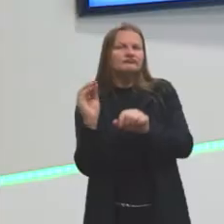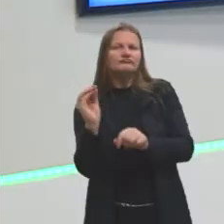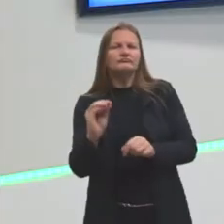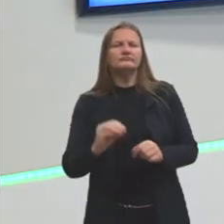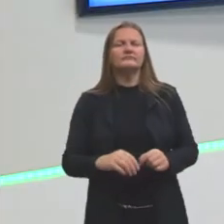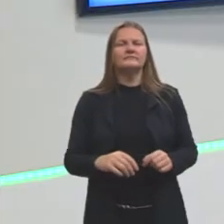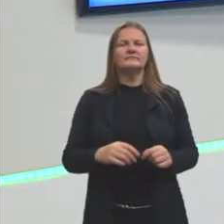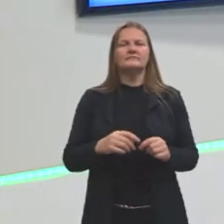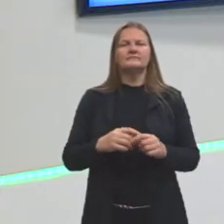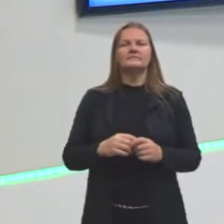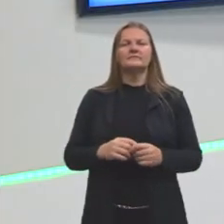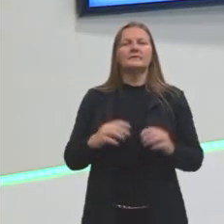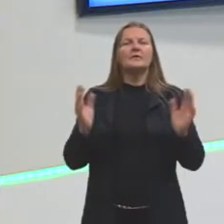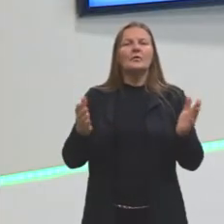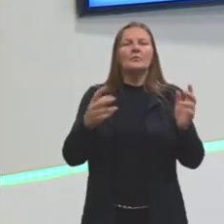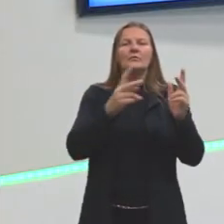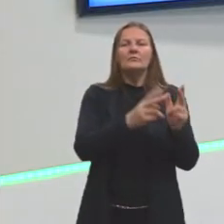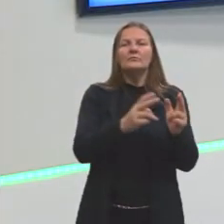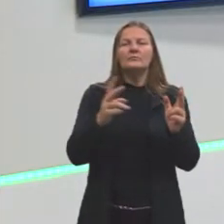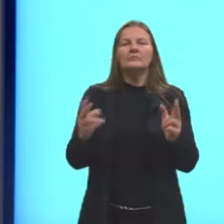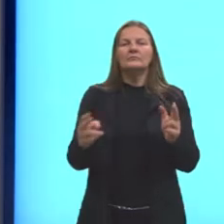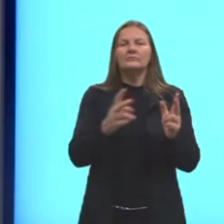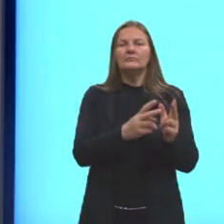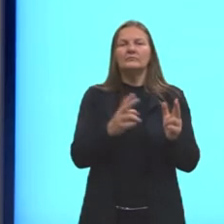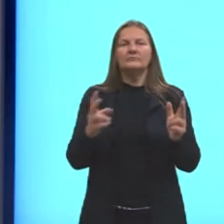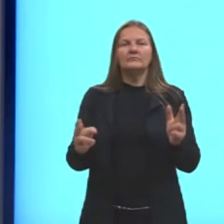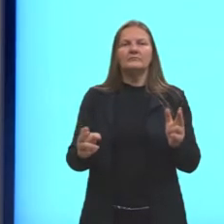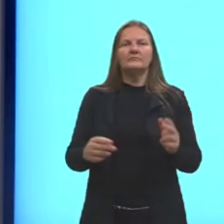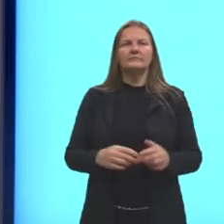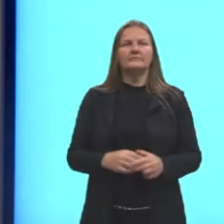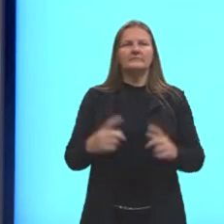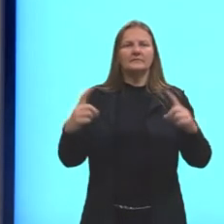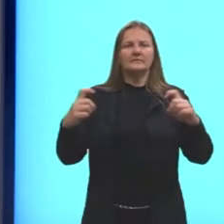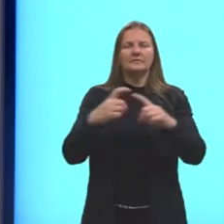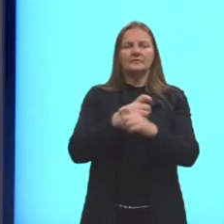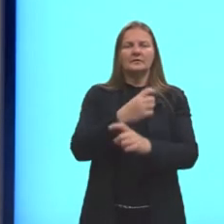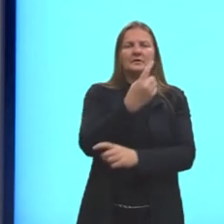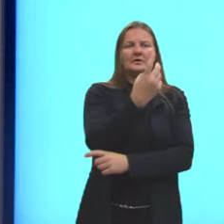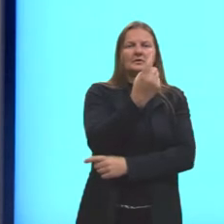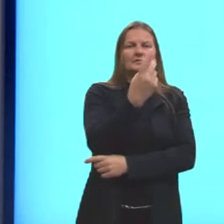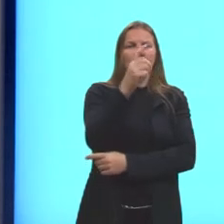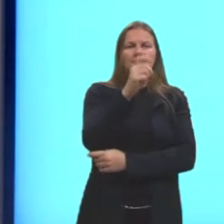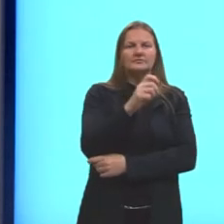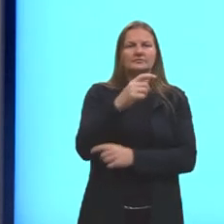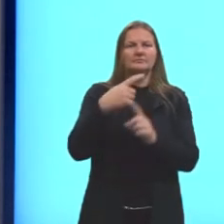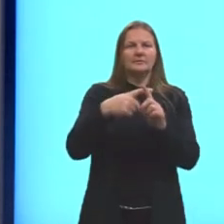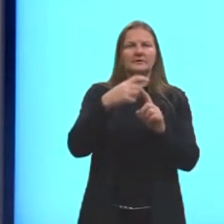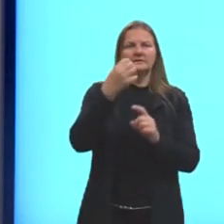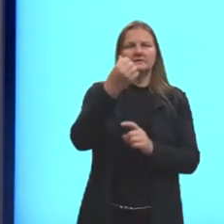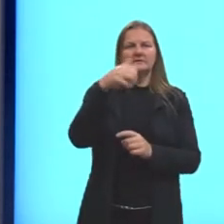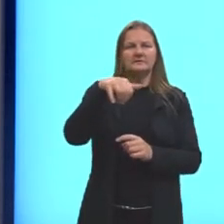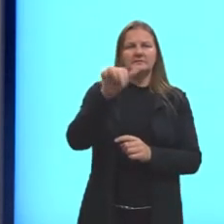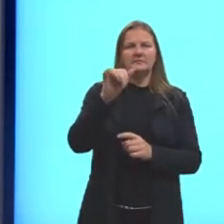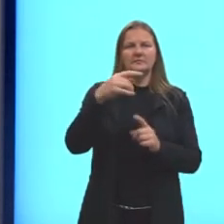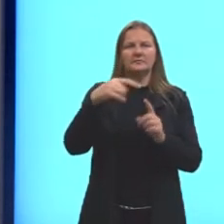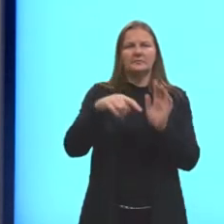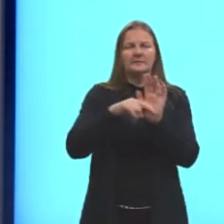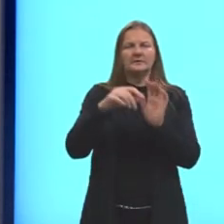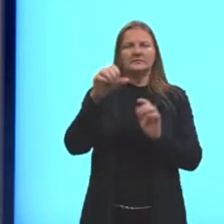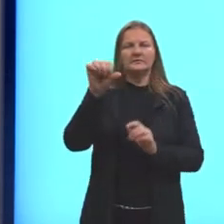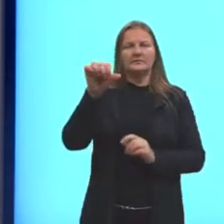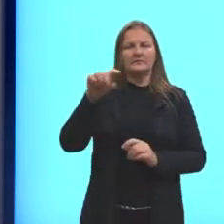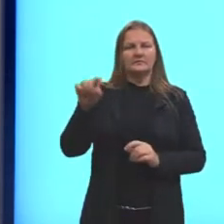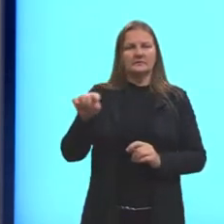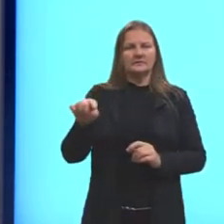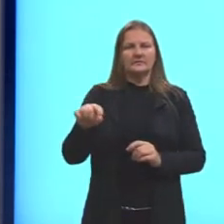ficou o nosso a nossa fatoração e o polinômio 12x + 6y -